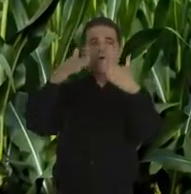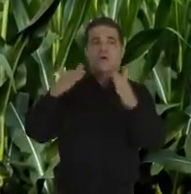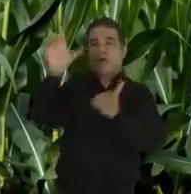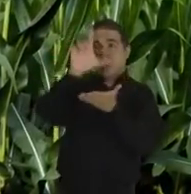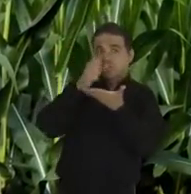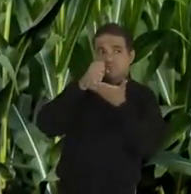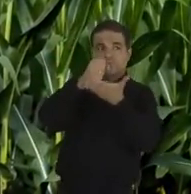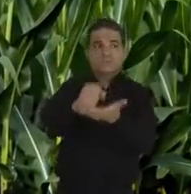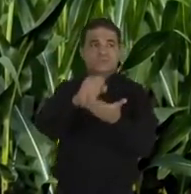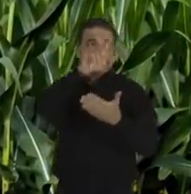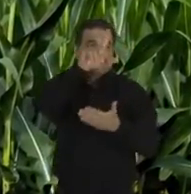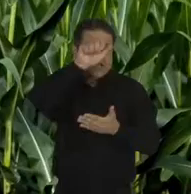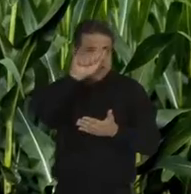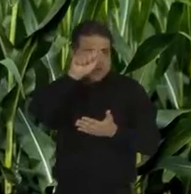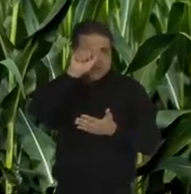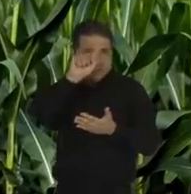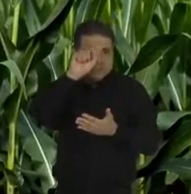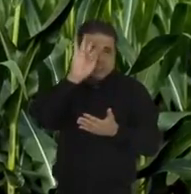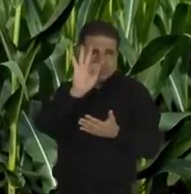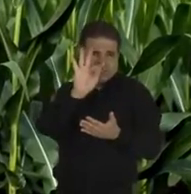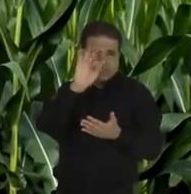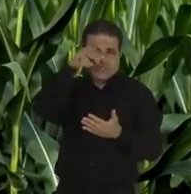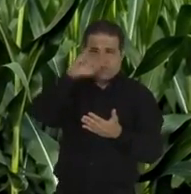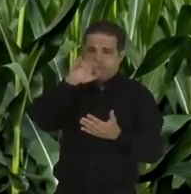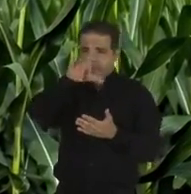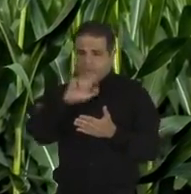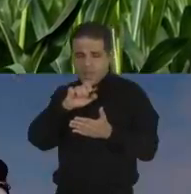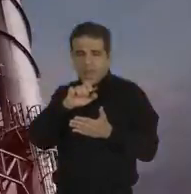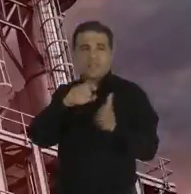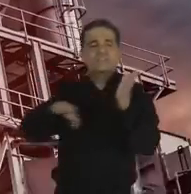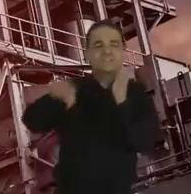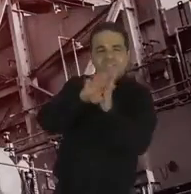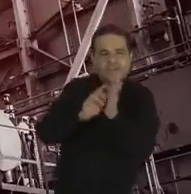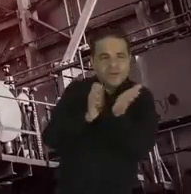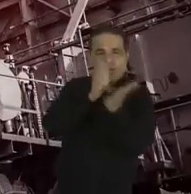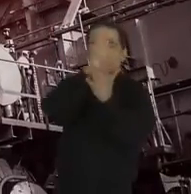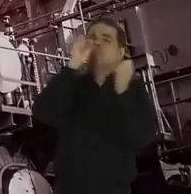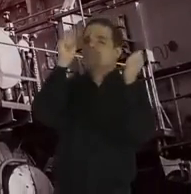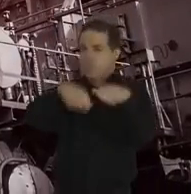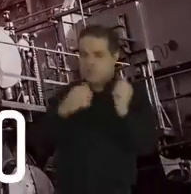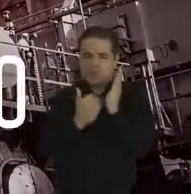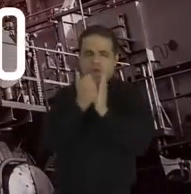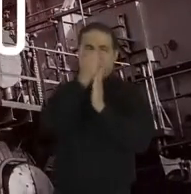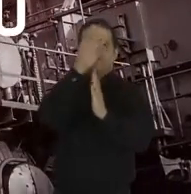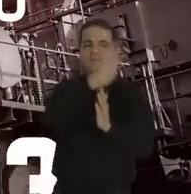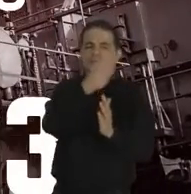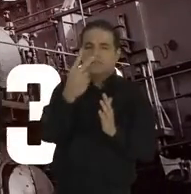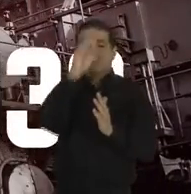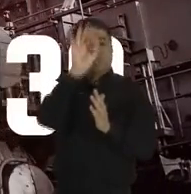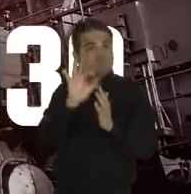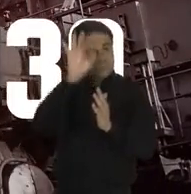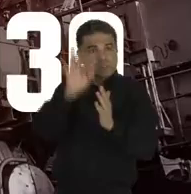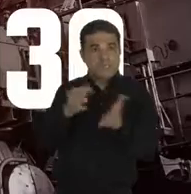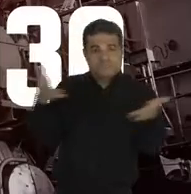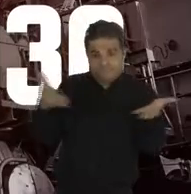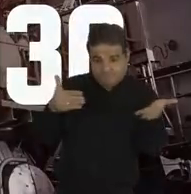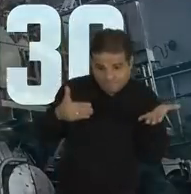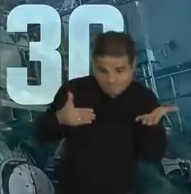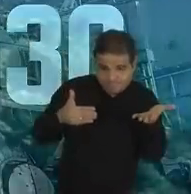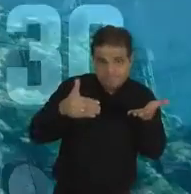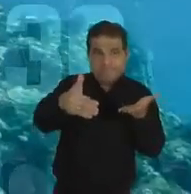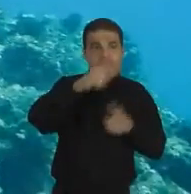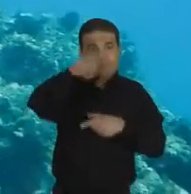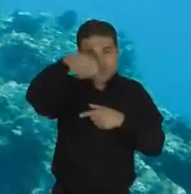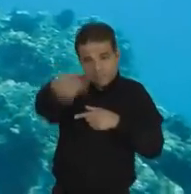a logística de Leste e-mail aquela que chega até a ponta tem uma perspectiva de aumento de 32 por cento na pegada de carbono em